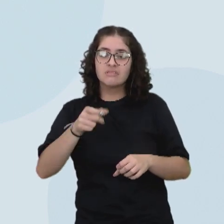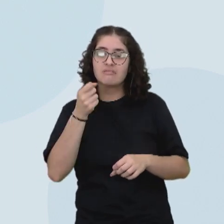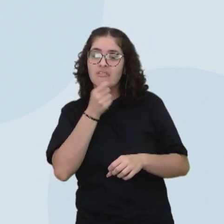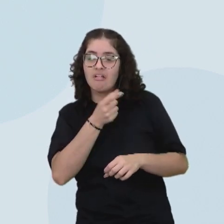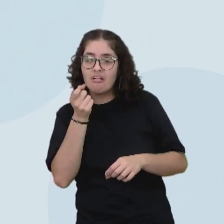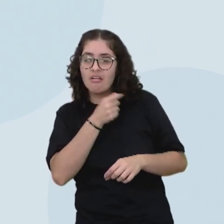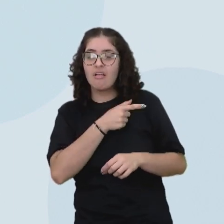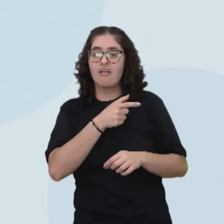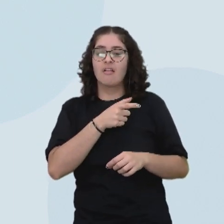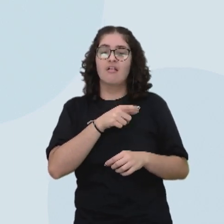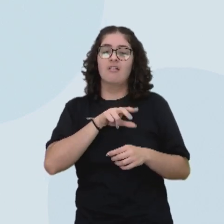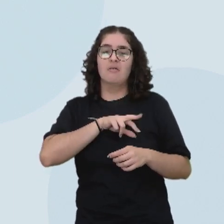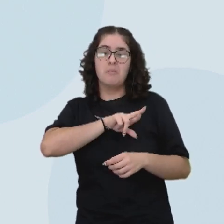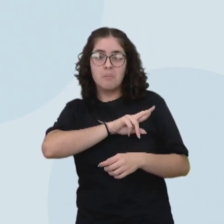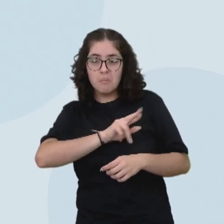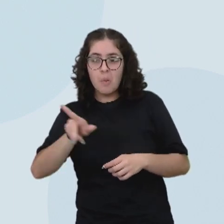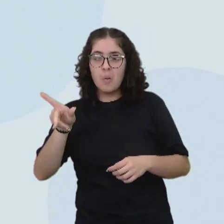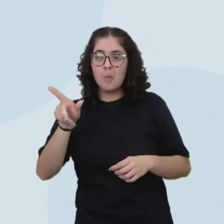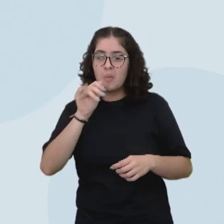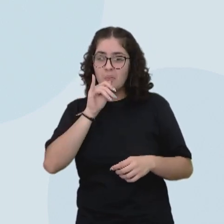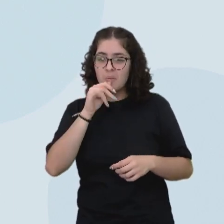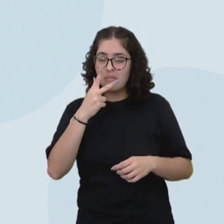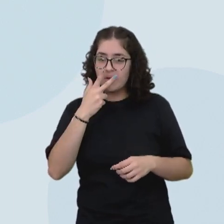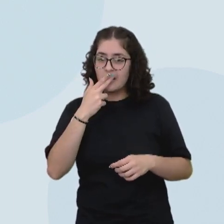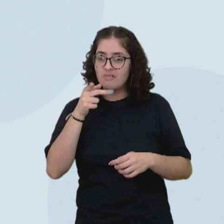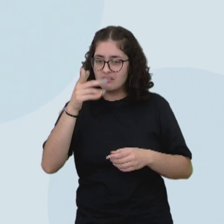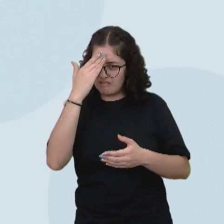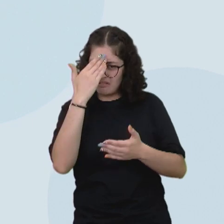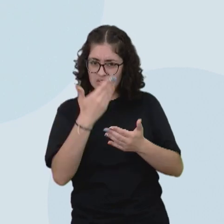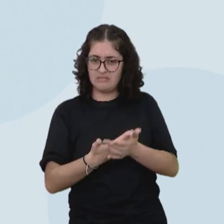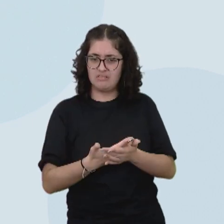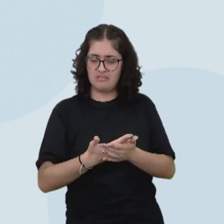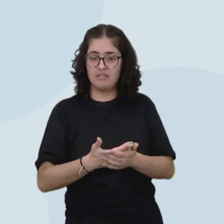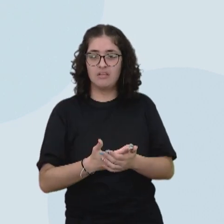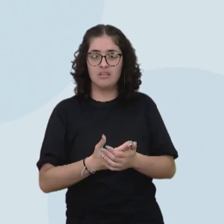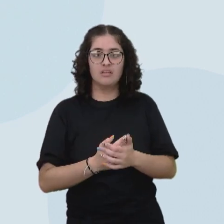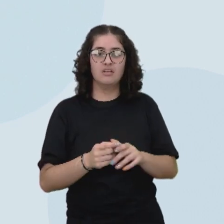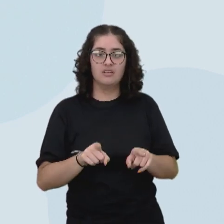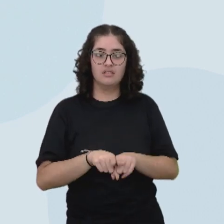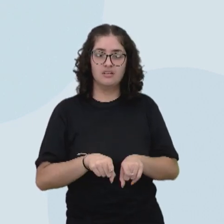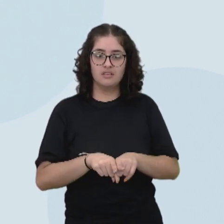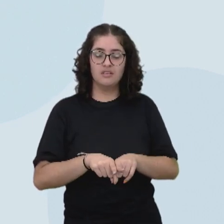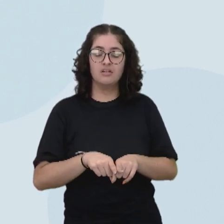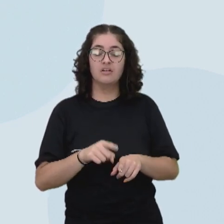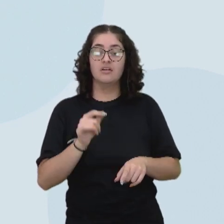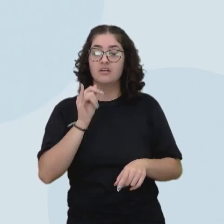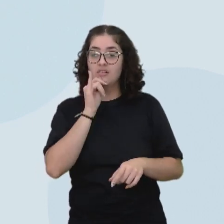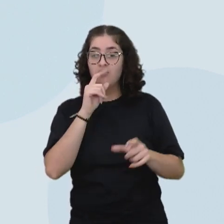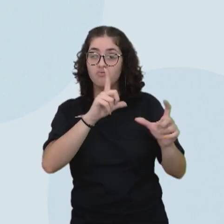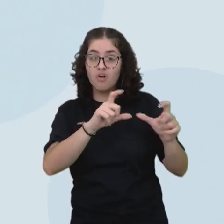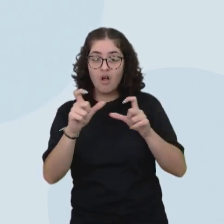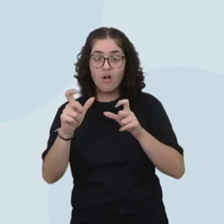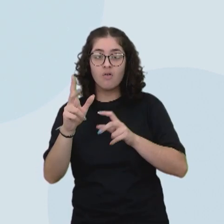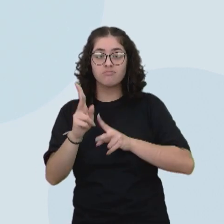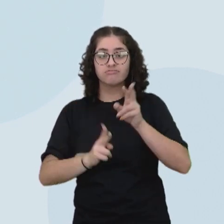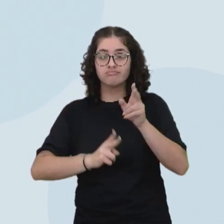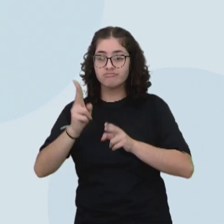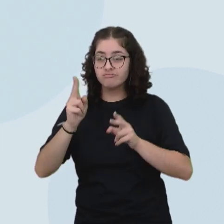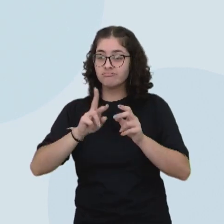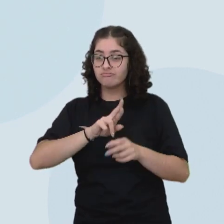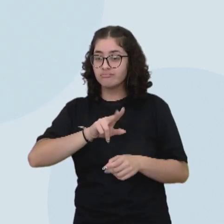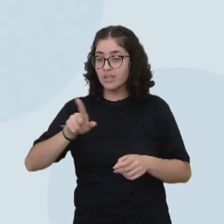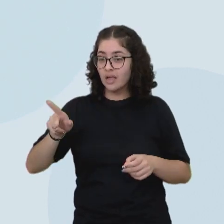então eu mudo o bagulho para poder te convencer de algo que eu quero, montar, então editar fotos, editar